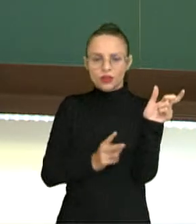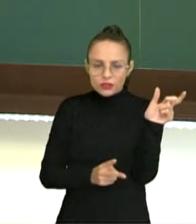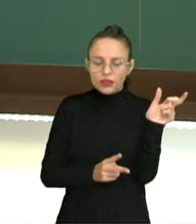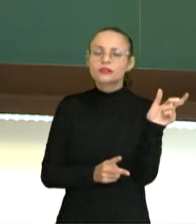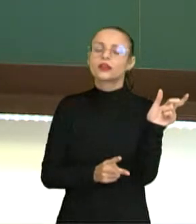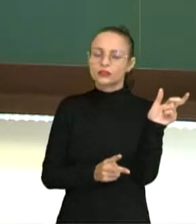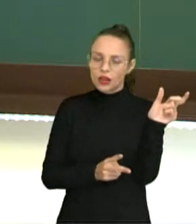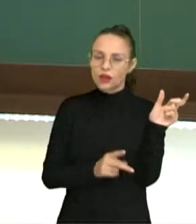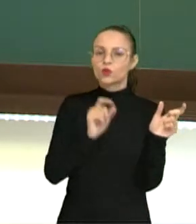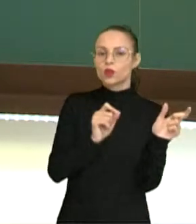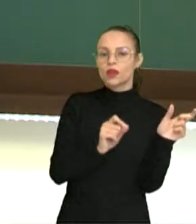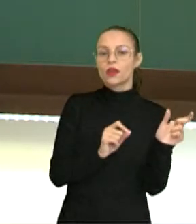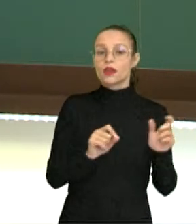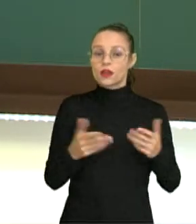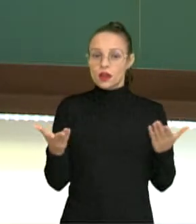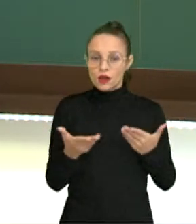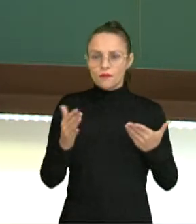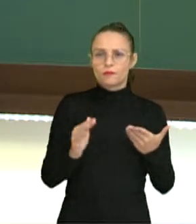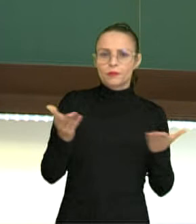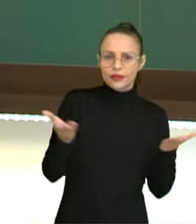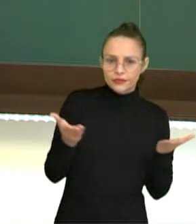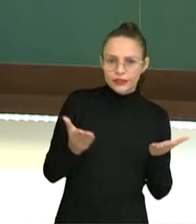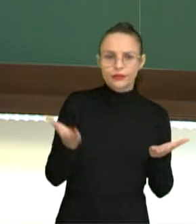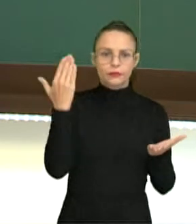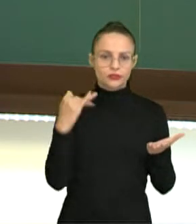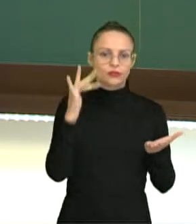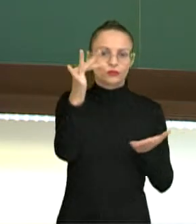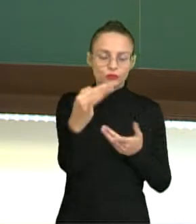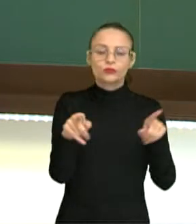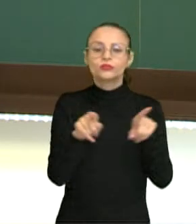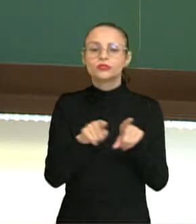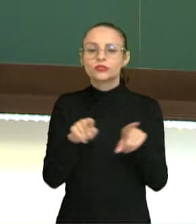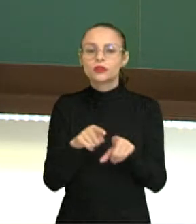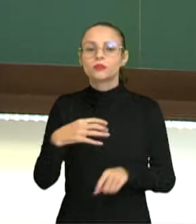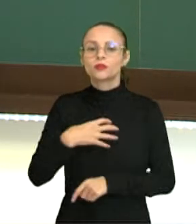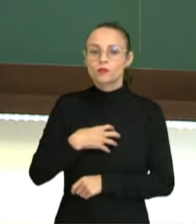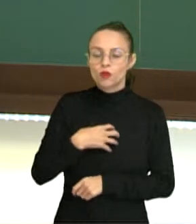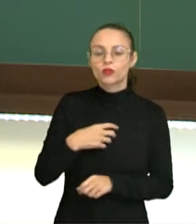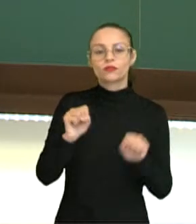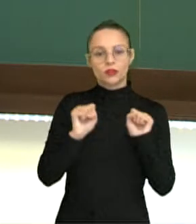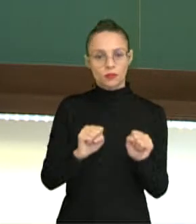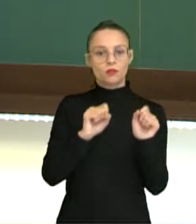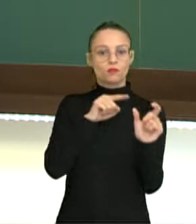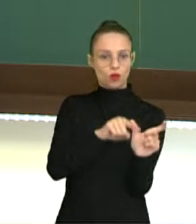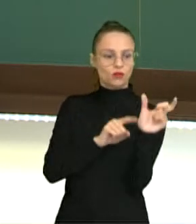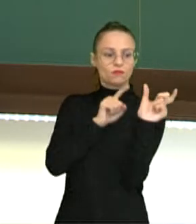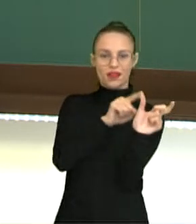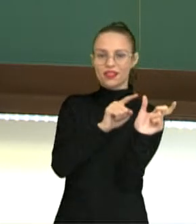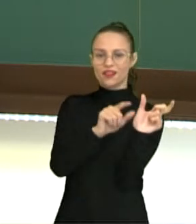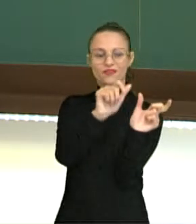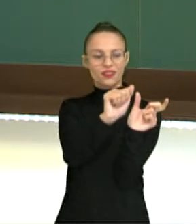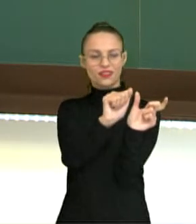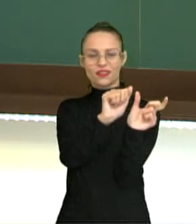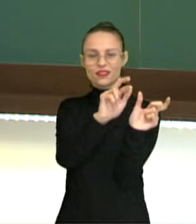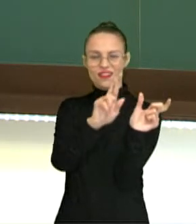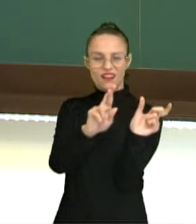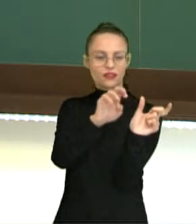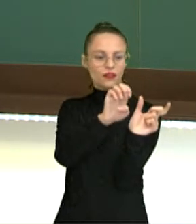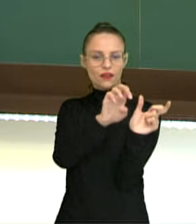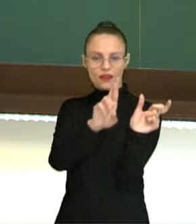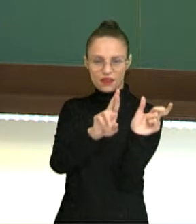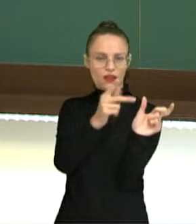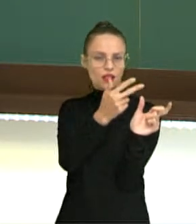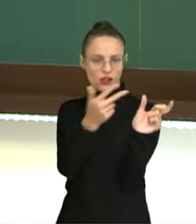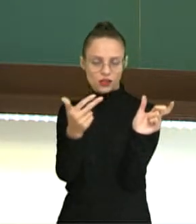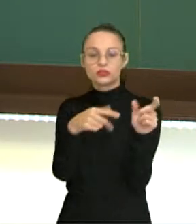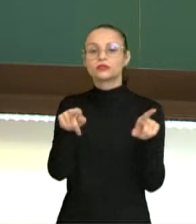e modo, além de poder colocar como no infinitivo, que é o próprio nome do verbo, e também